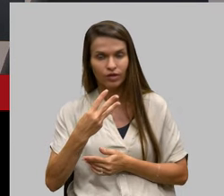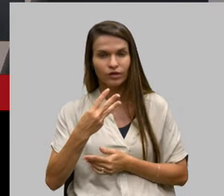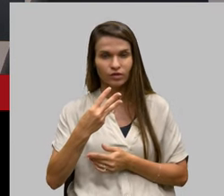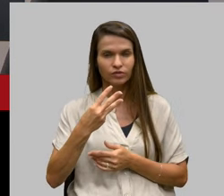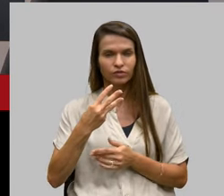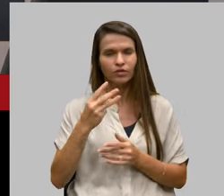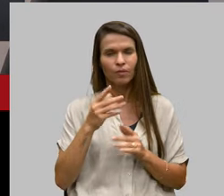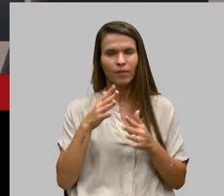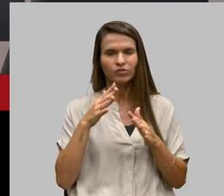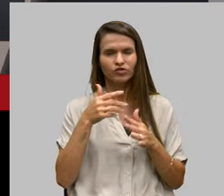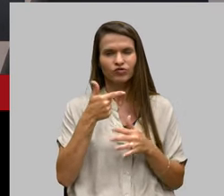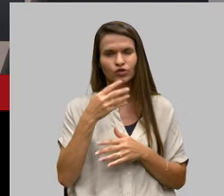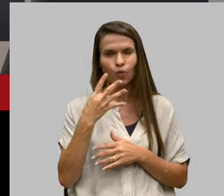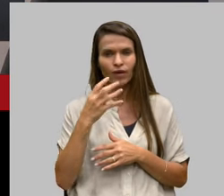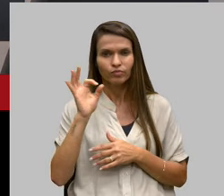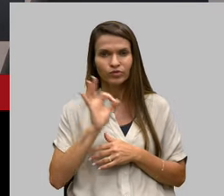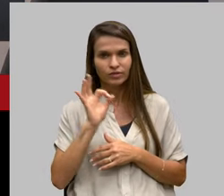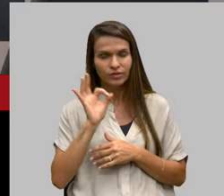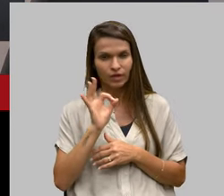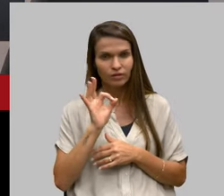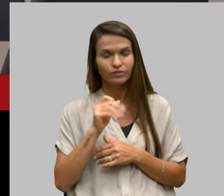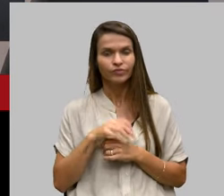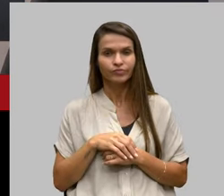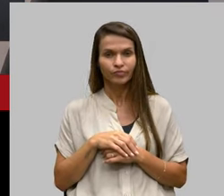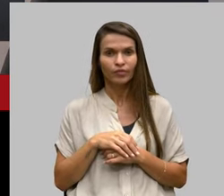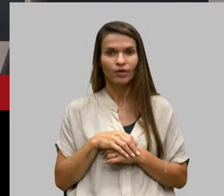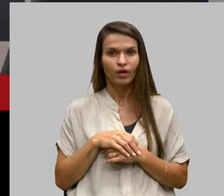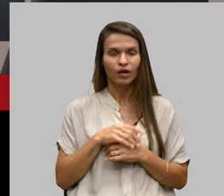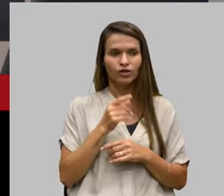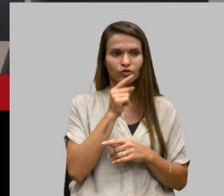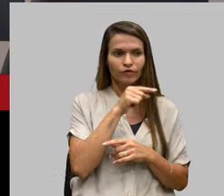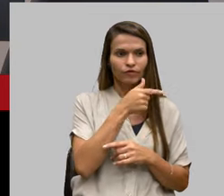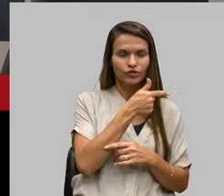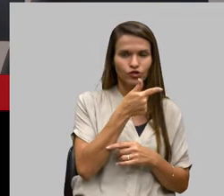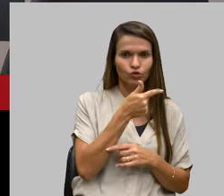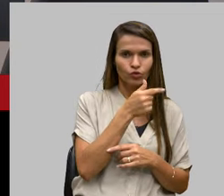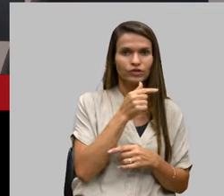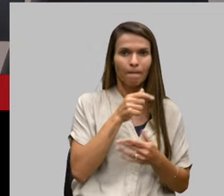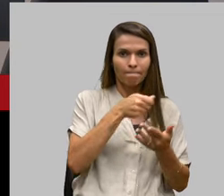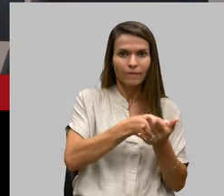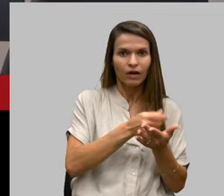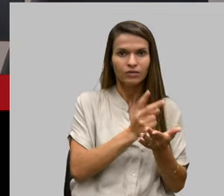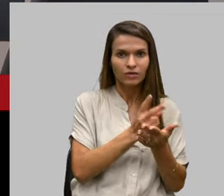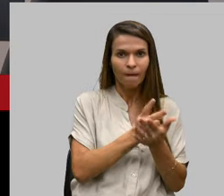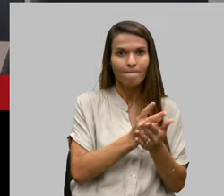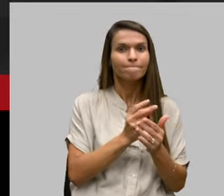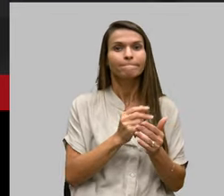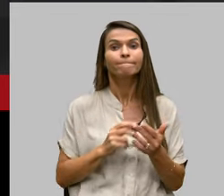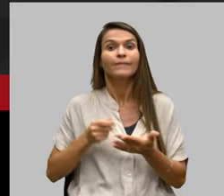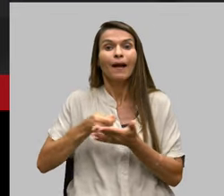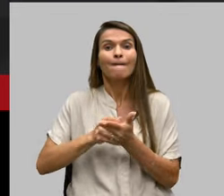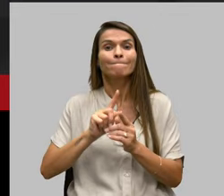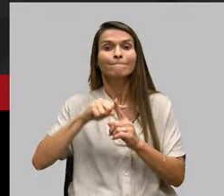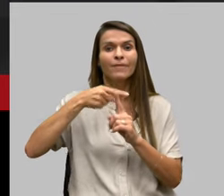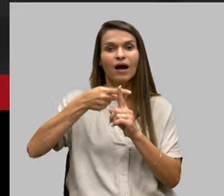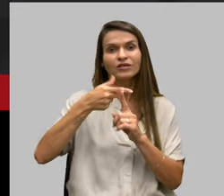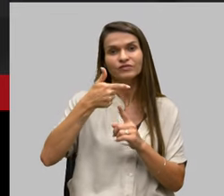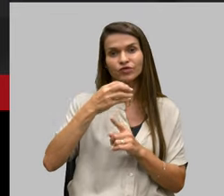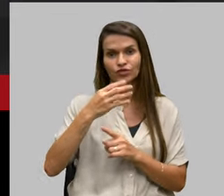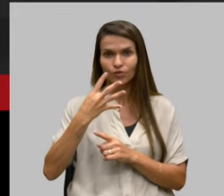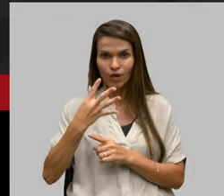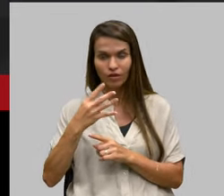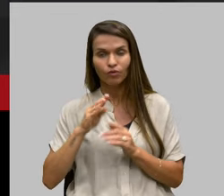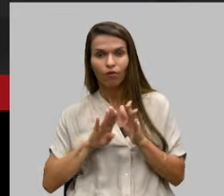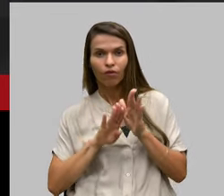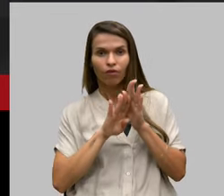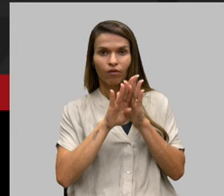24% ou seja além dos 22 que se paga normalmente pagaria mais 24 só que havia também um crescimento